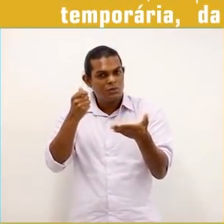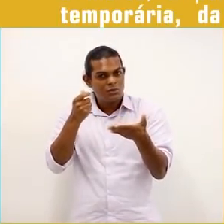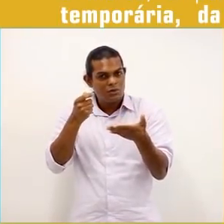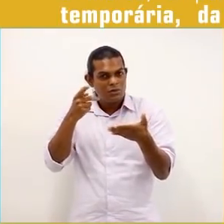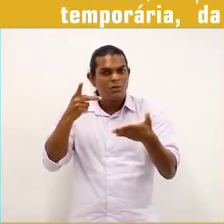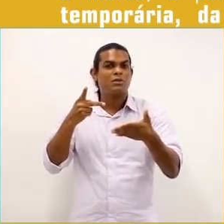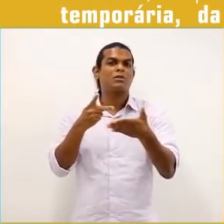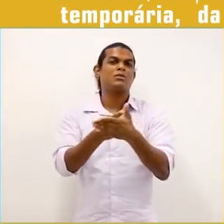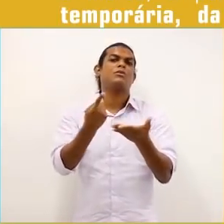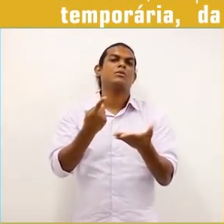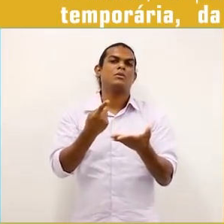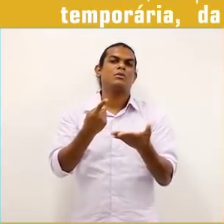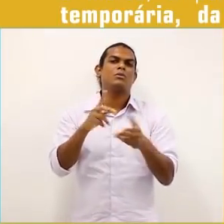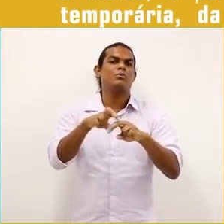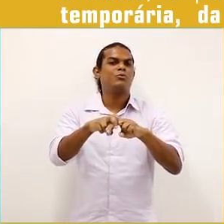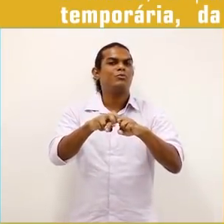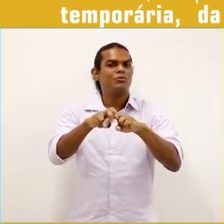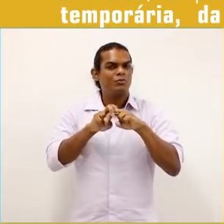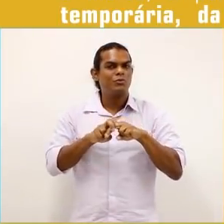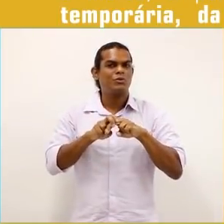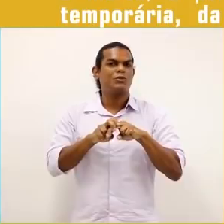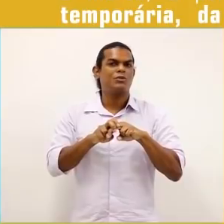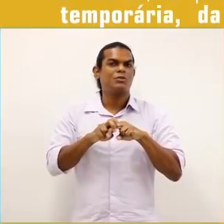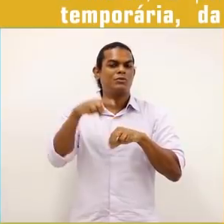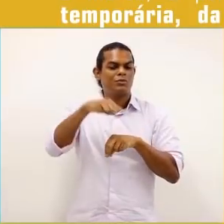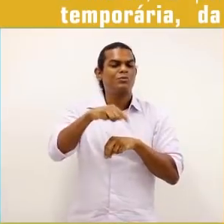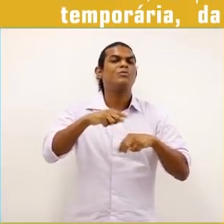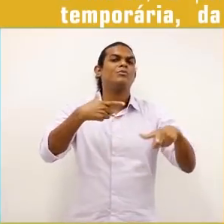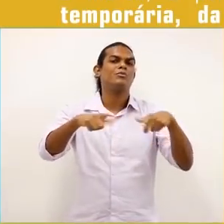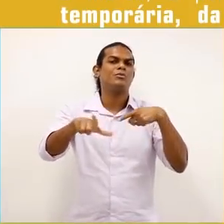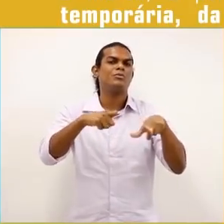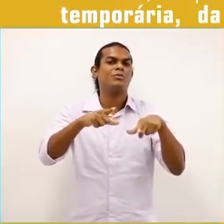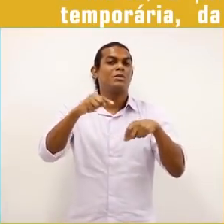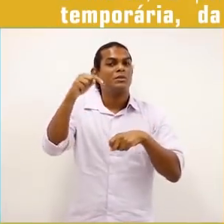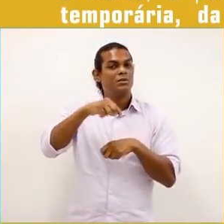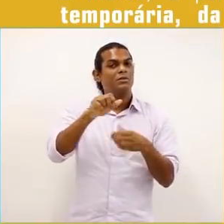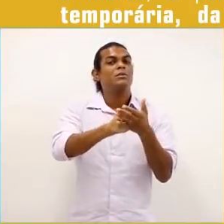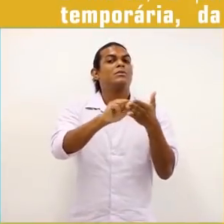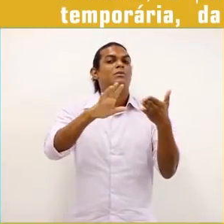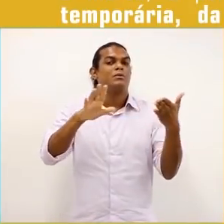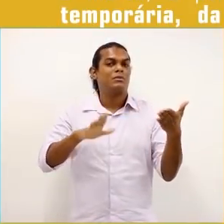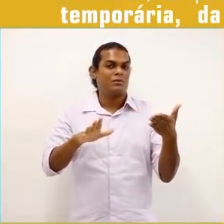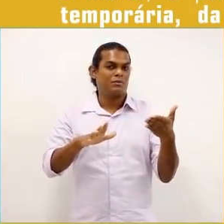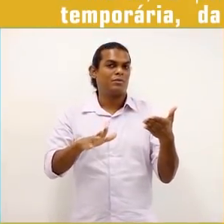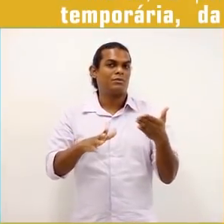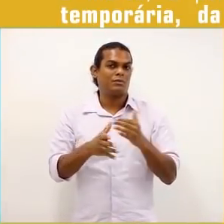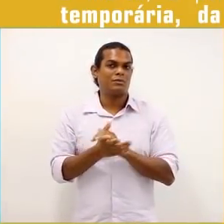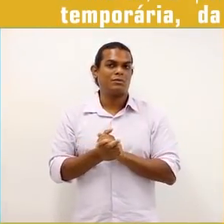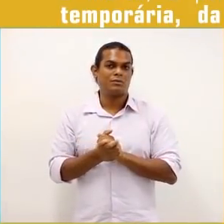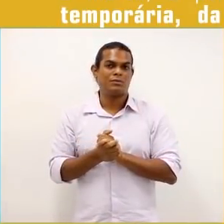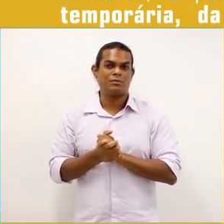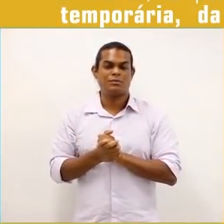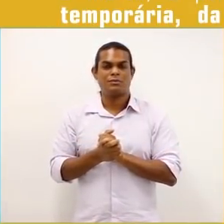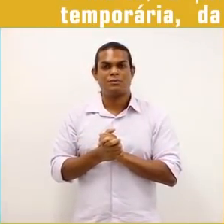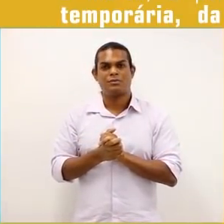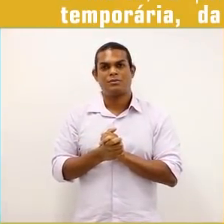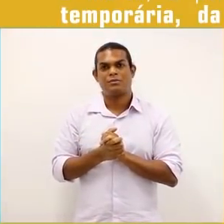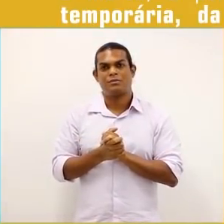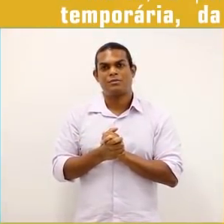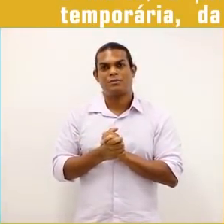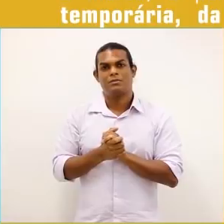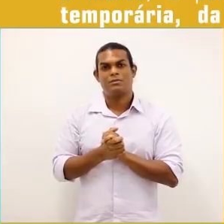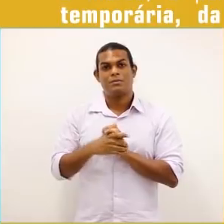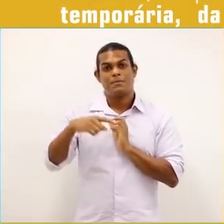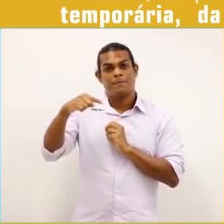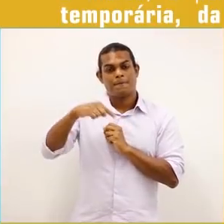ou não decorrente da atividade laboral. E esse resultado desse acidente tem que sofrer uma redução